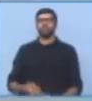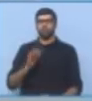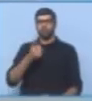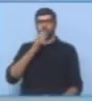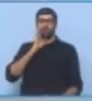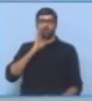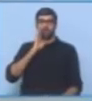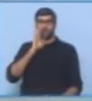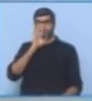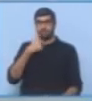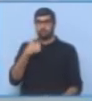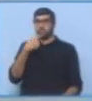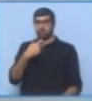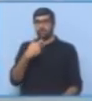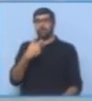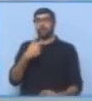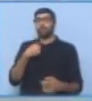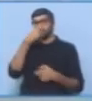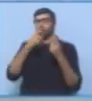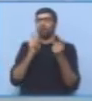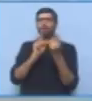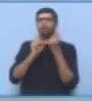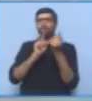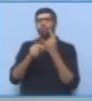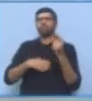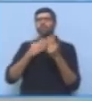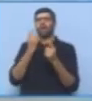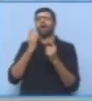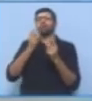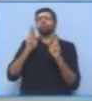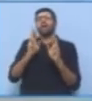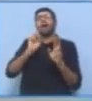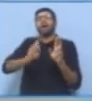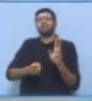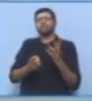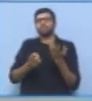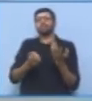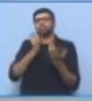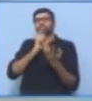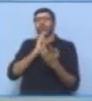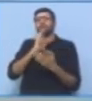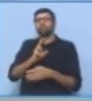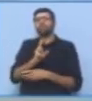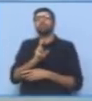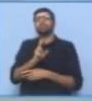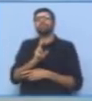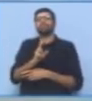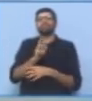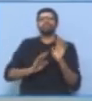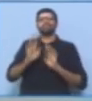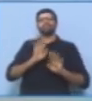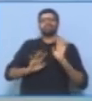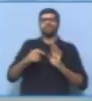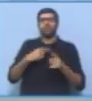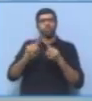Olá, muito boa tarde. Se perguntássemos a quem se cruza connosco o que significa ter esperança, talvez a resposta fosse hesitante